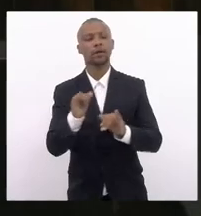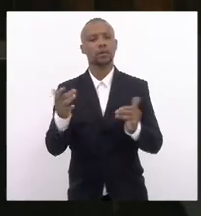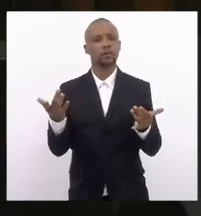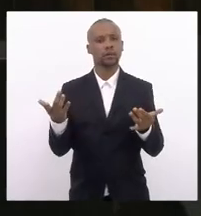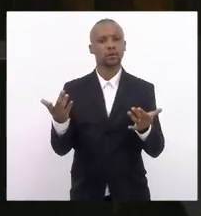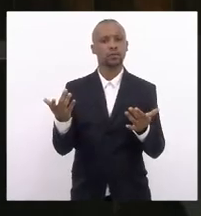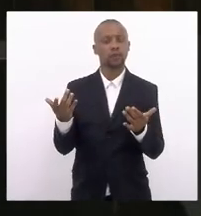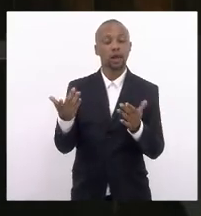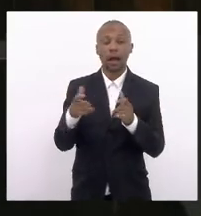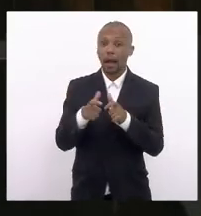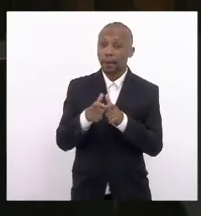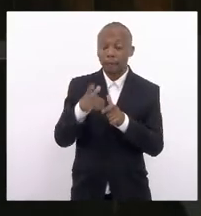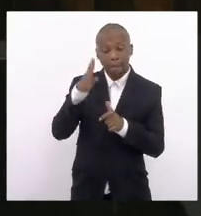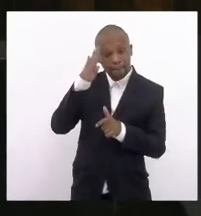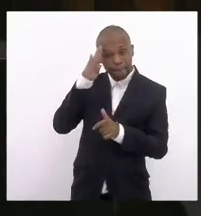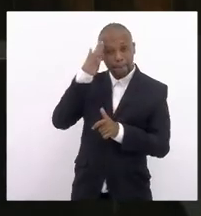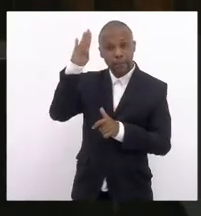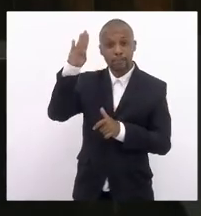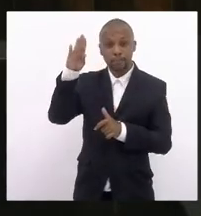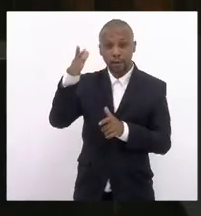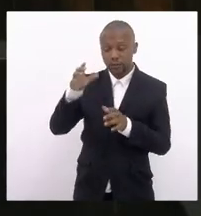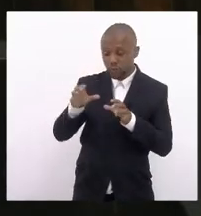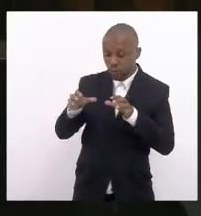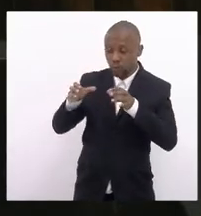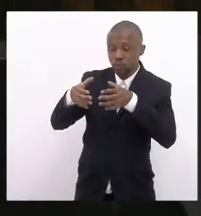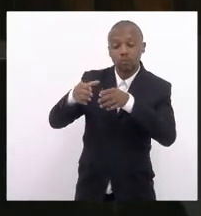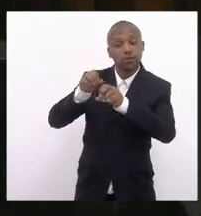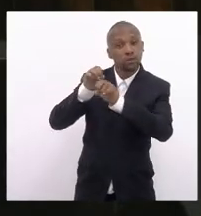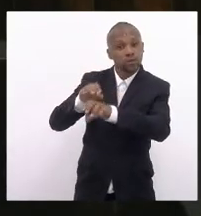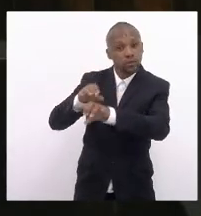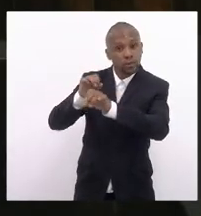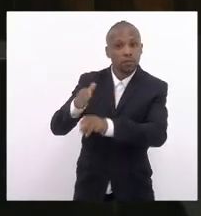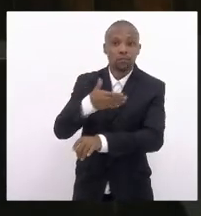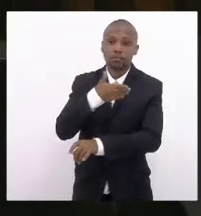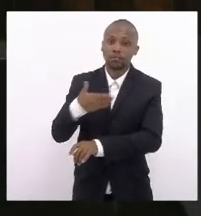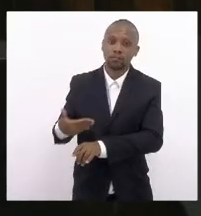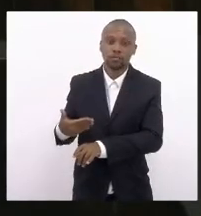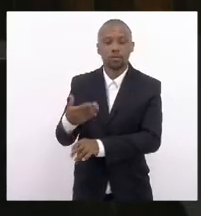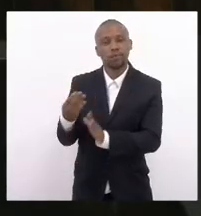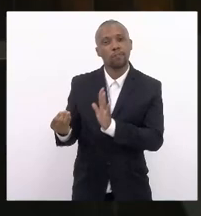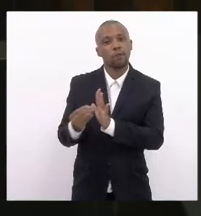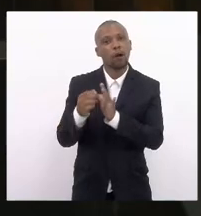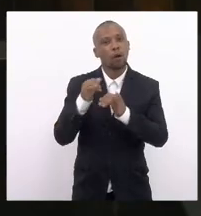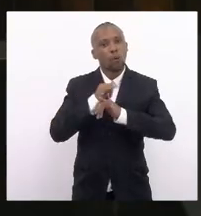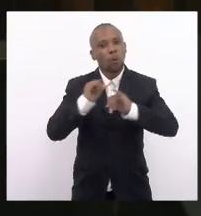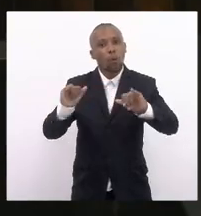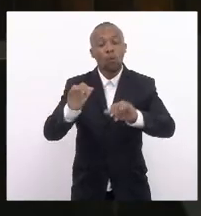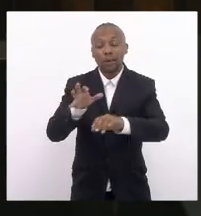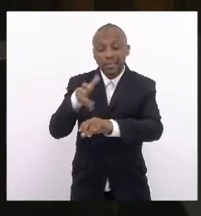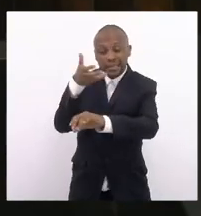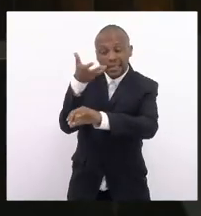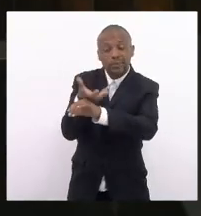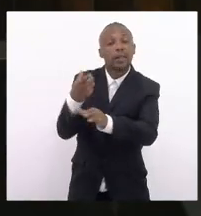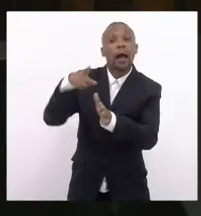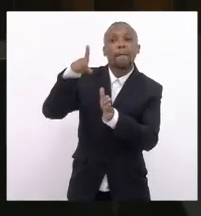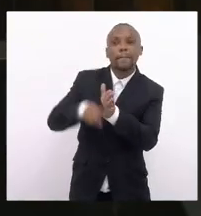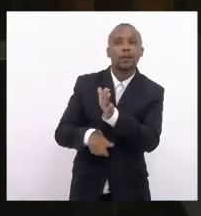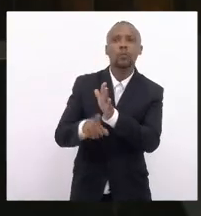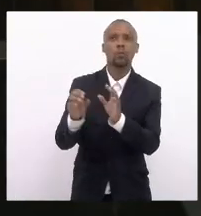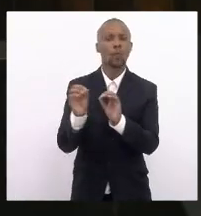As maiores redes de educação do Estado colocam na sua propaganda nenhuma disciplina menos.